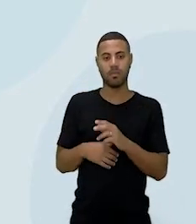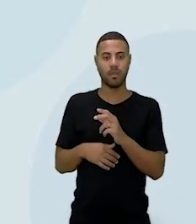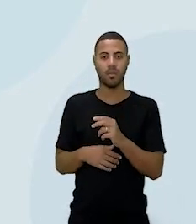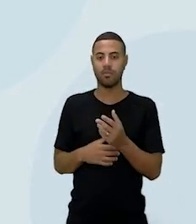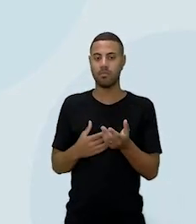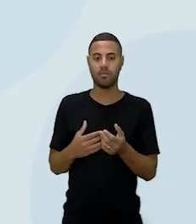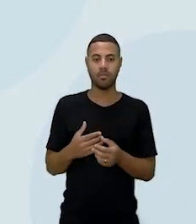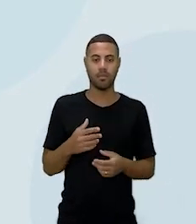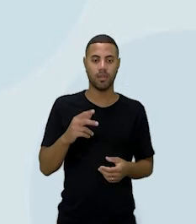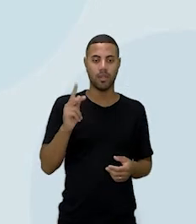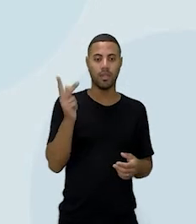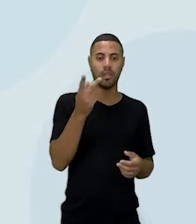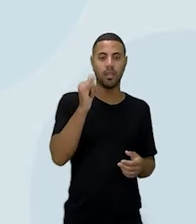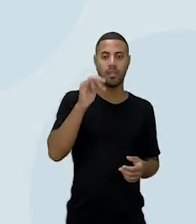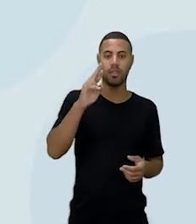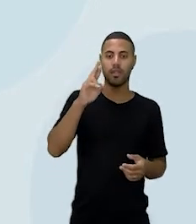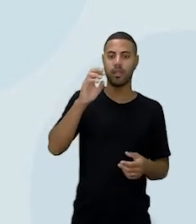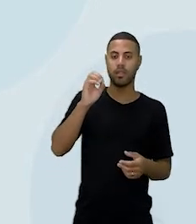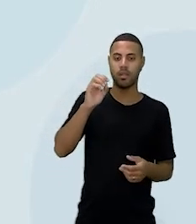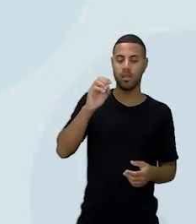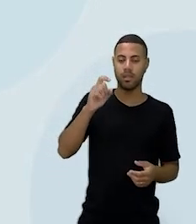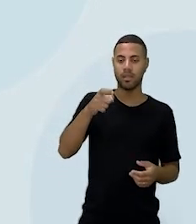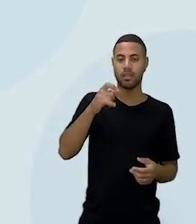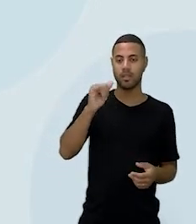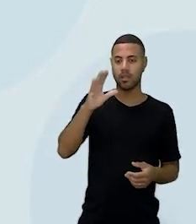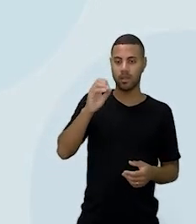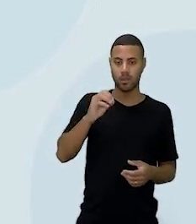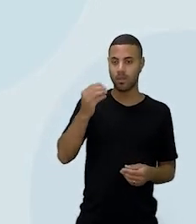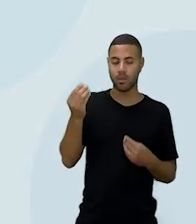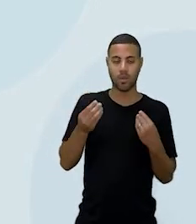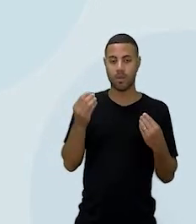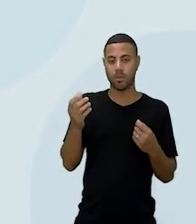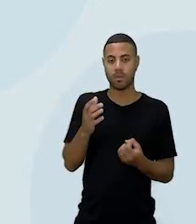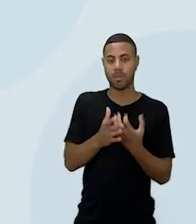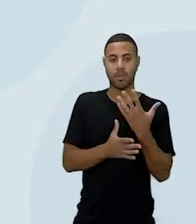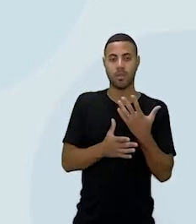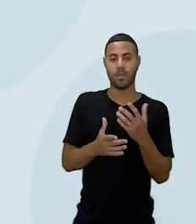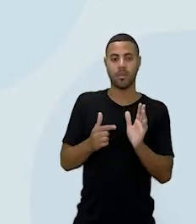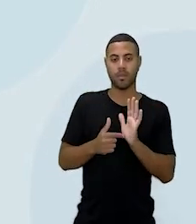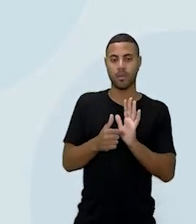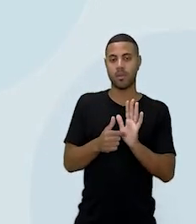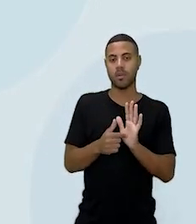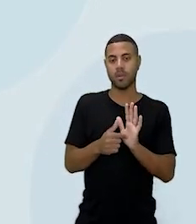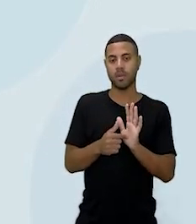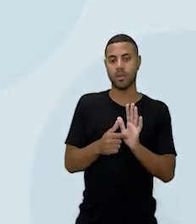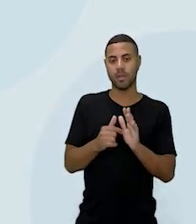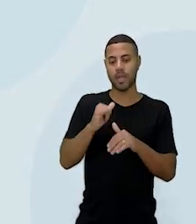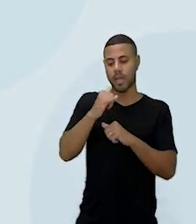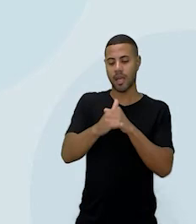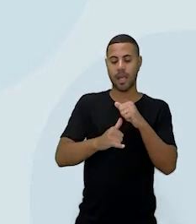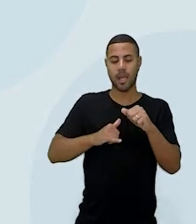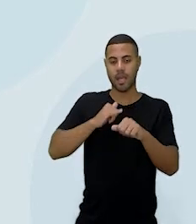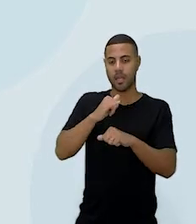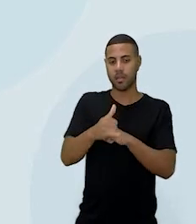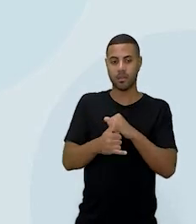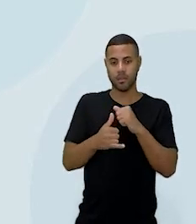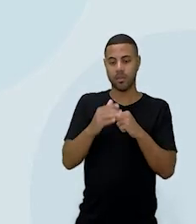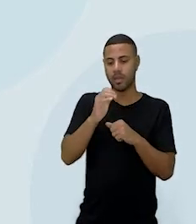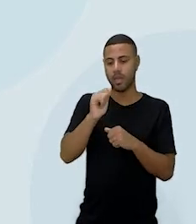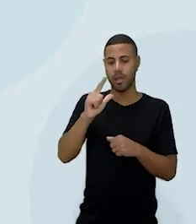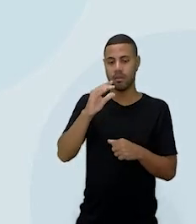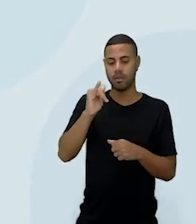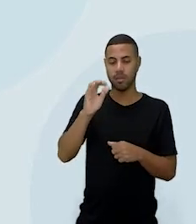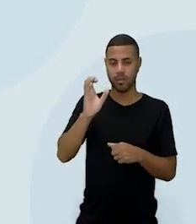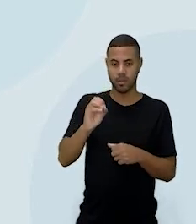do hidróxido de cálcio. Vamos lá, uma partícula do hidróxido de cálcio, nós temos aí um átomo do elemento químico cálcio, também conhecido